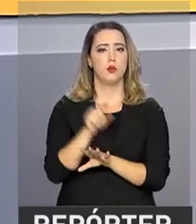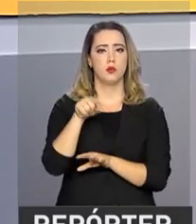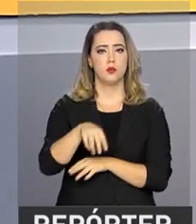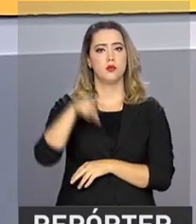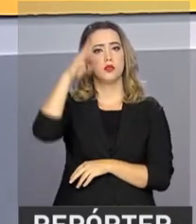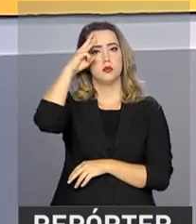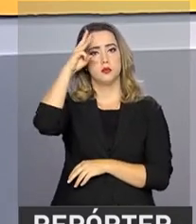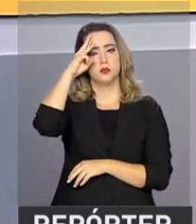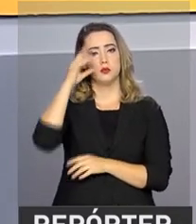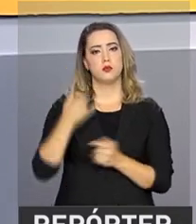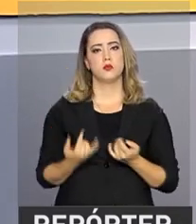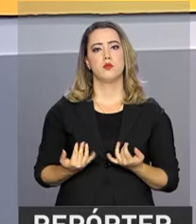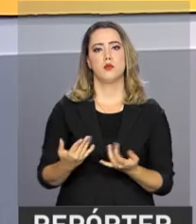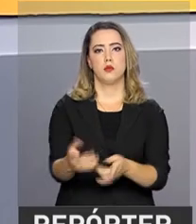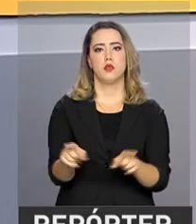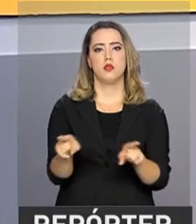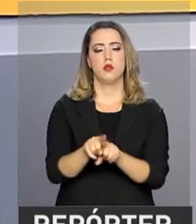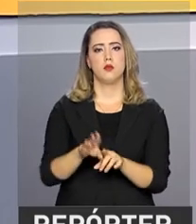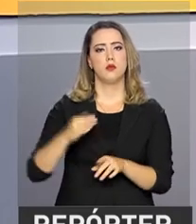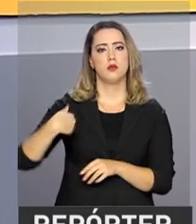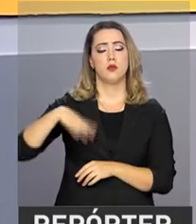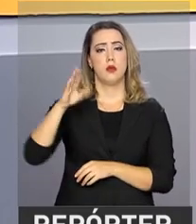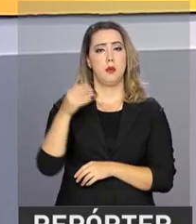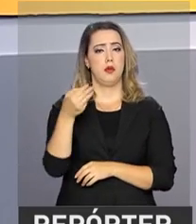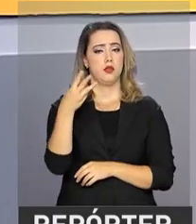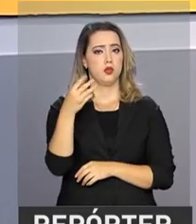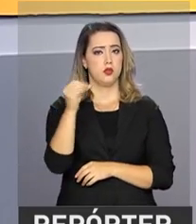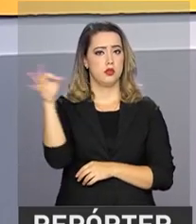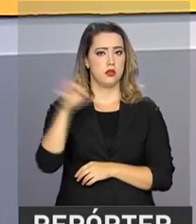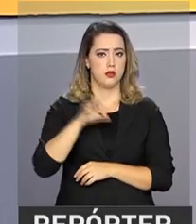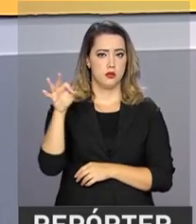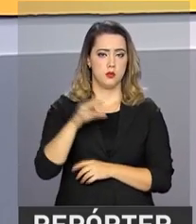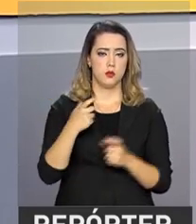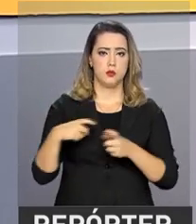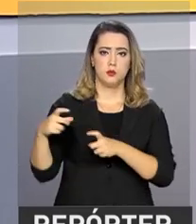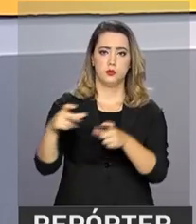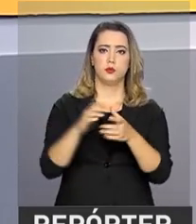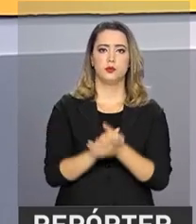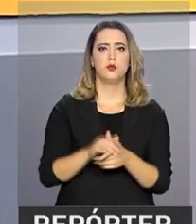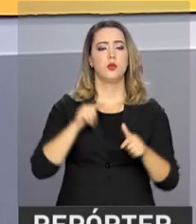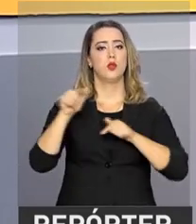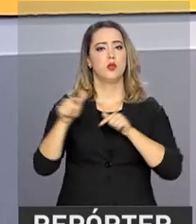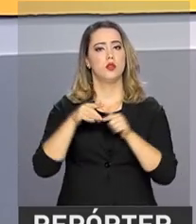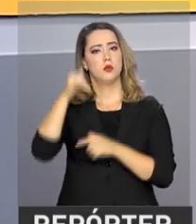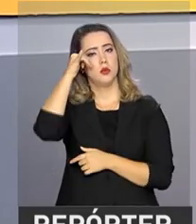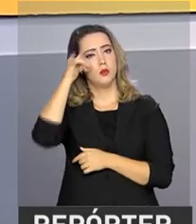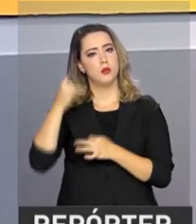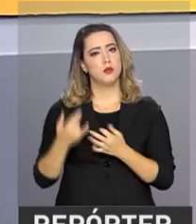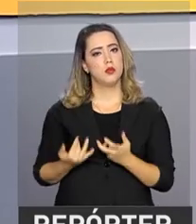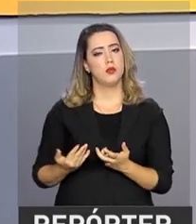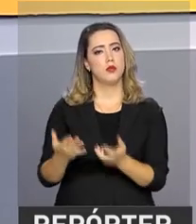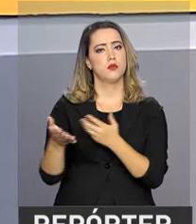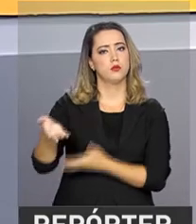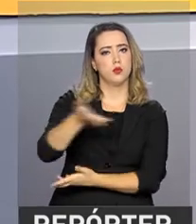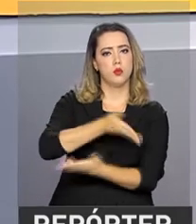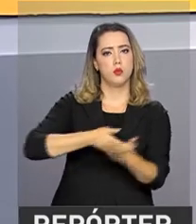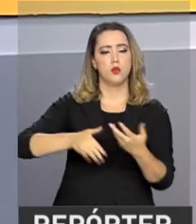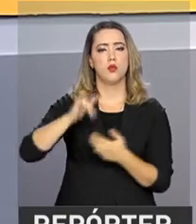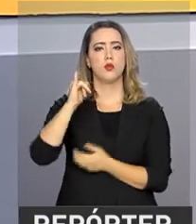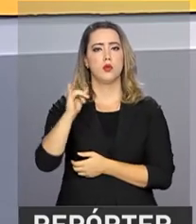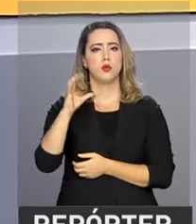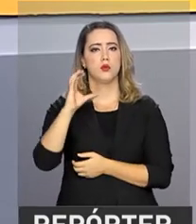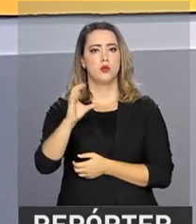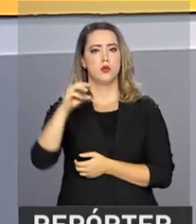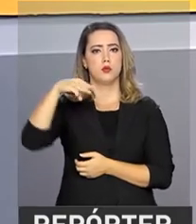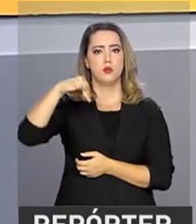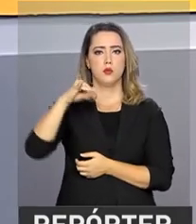terça-feira os incêndios afetaram quase 30 por cento da unidade a ação de combate ao fogo envolveu órgãos como